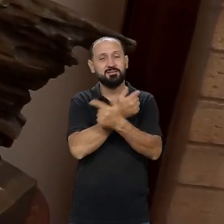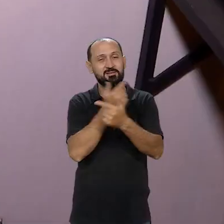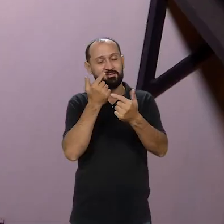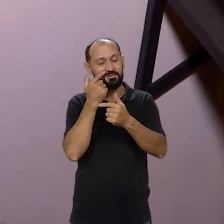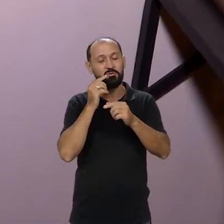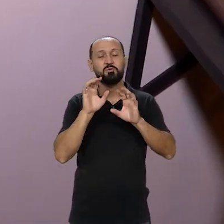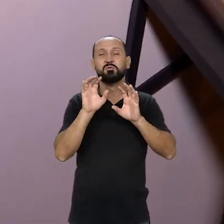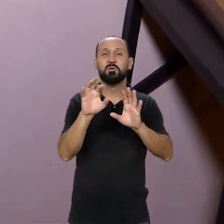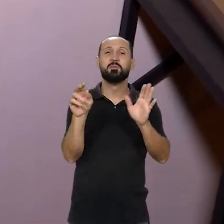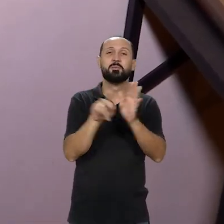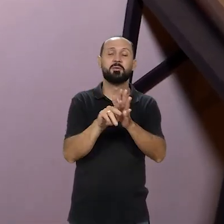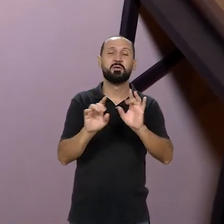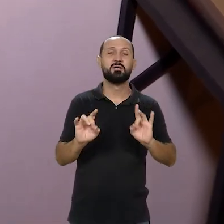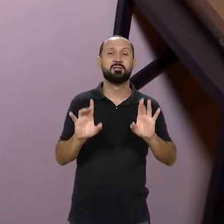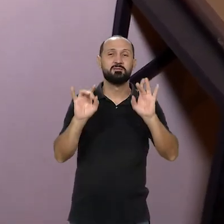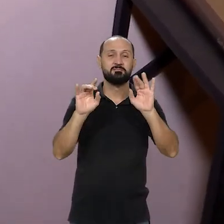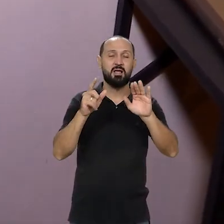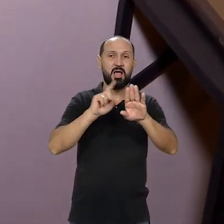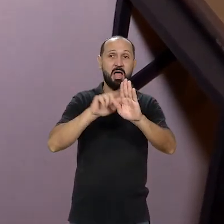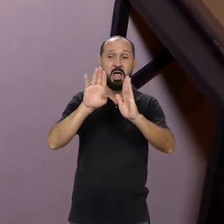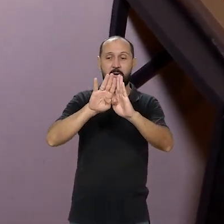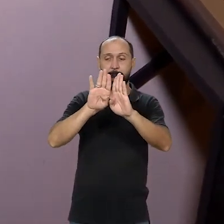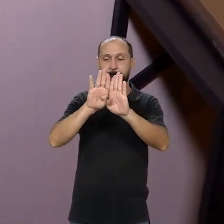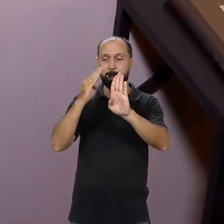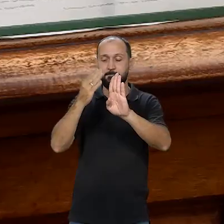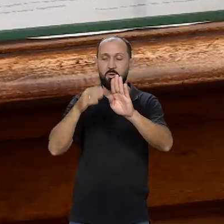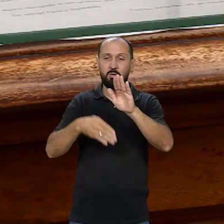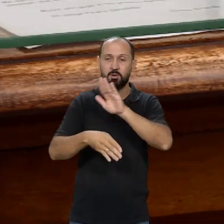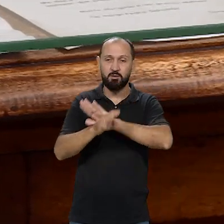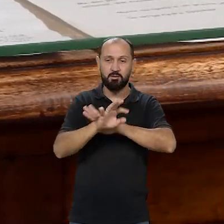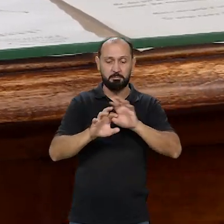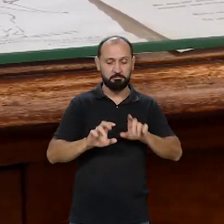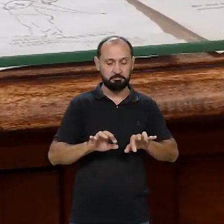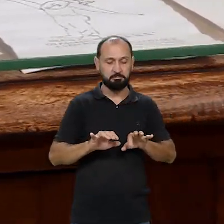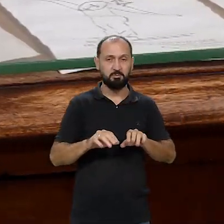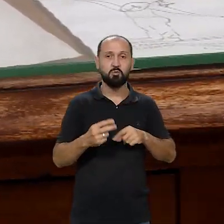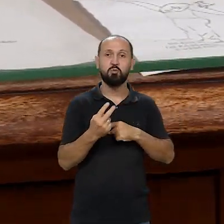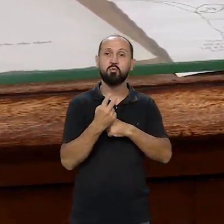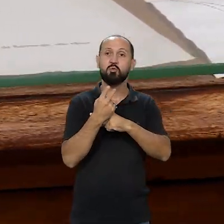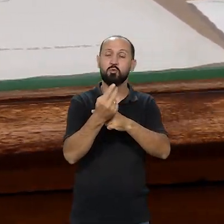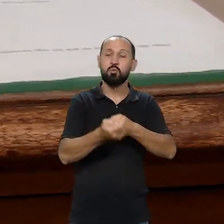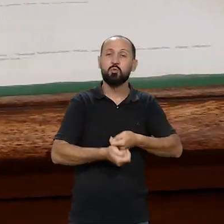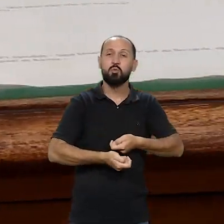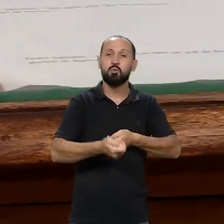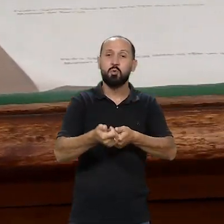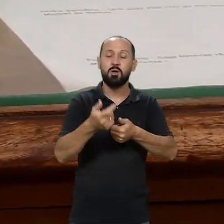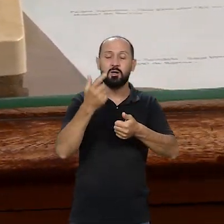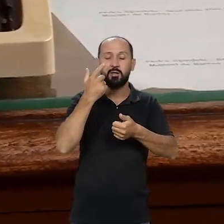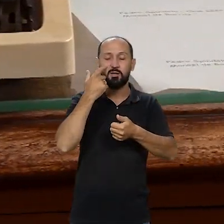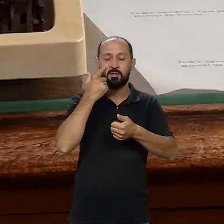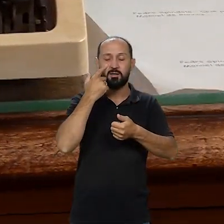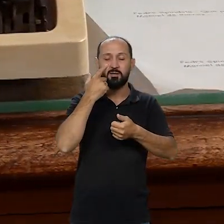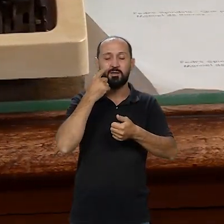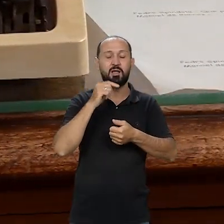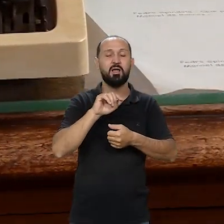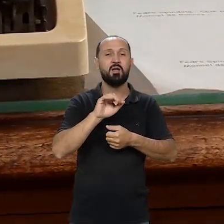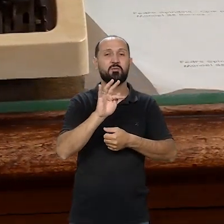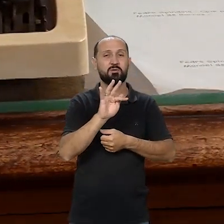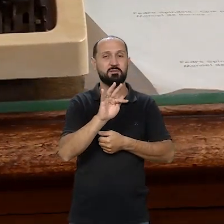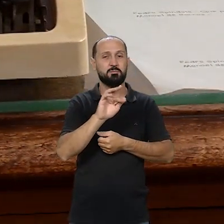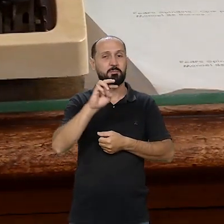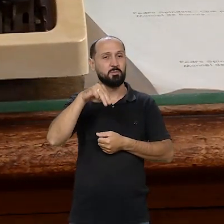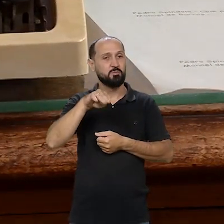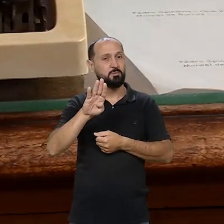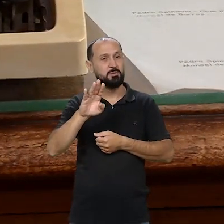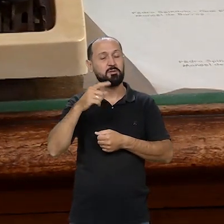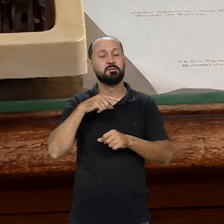poeta, dão um tom especial ao hall de entrada. A máquina de escrever doada pelo escritor à Fundação Manuel de